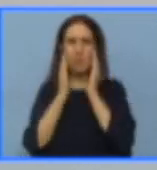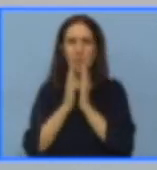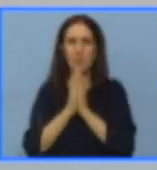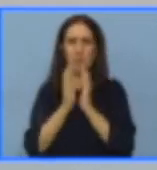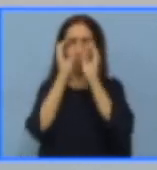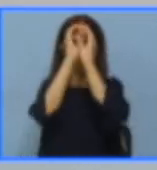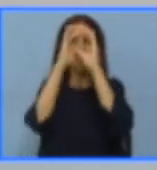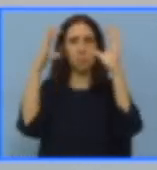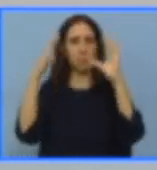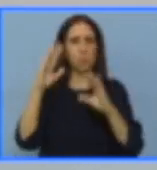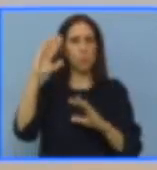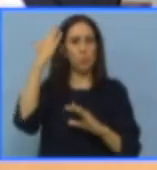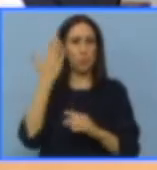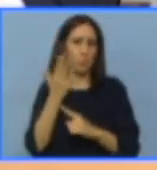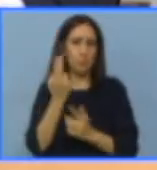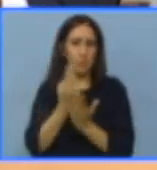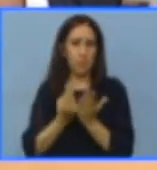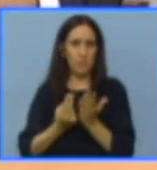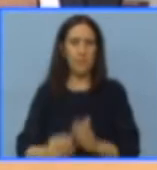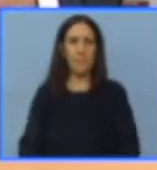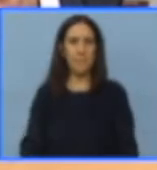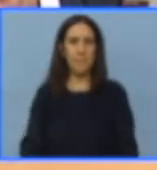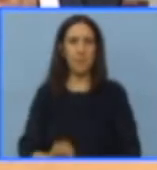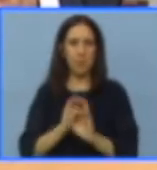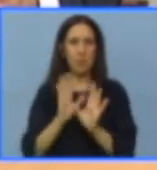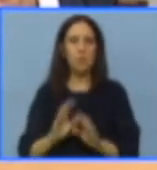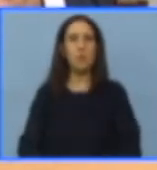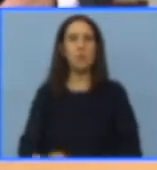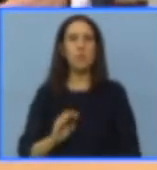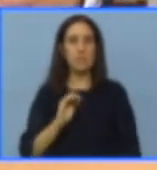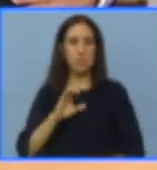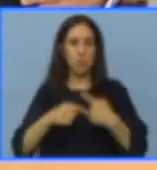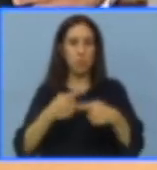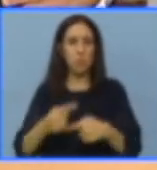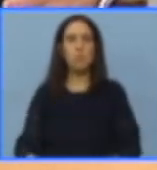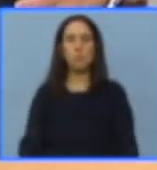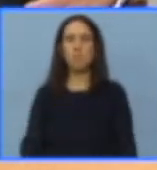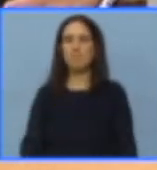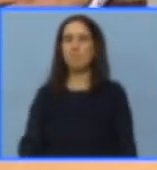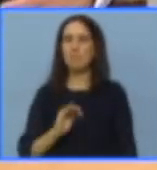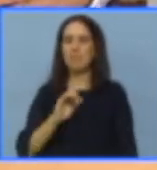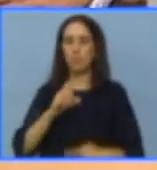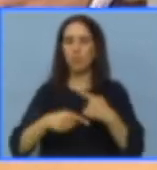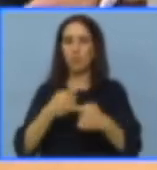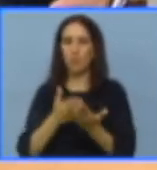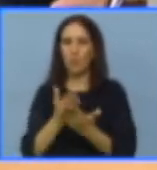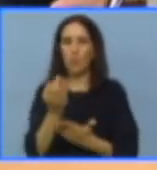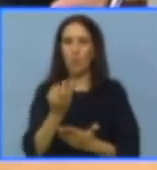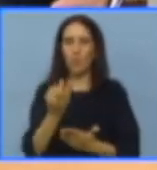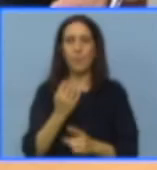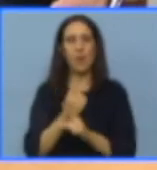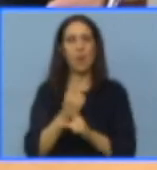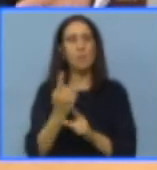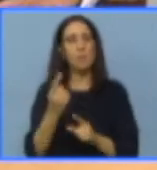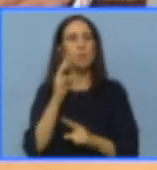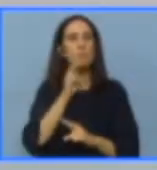primeira, nomeadamente na pintura. Claro. E foi sendo ao longo dos séculos. Foi sendo ao longo dos séculos e tem um entrecruzamento direto com as próprias coleções